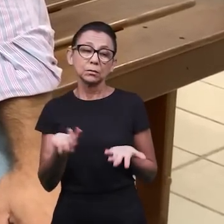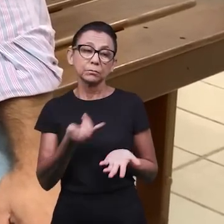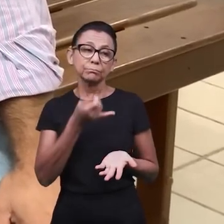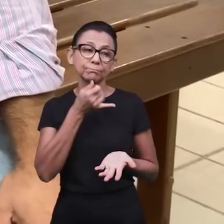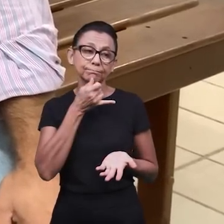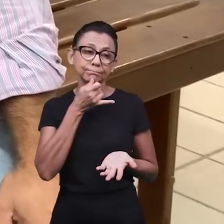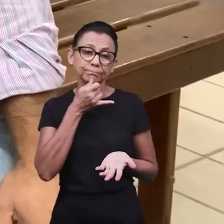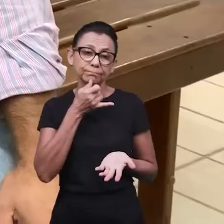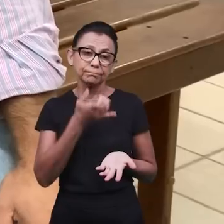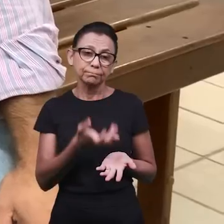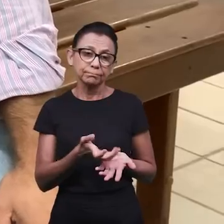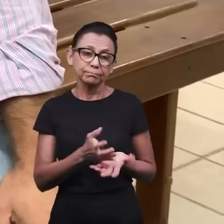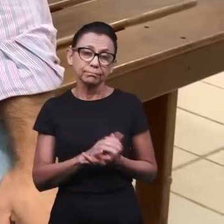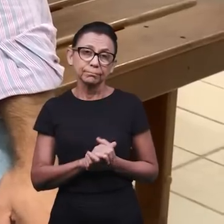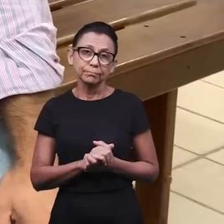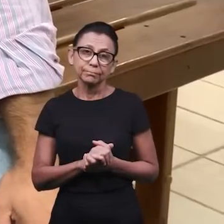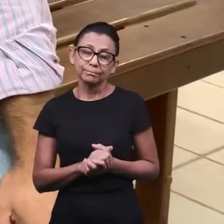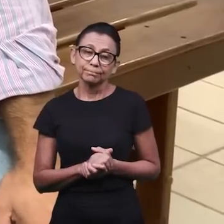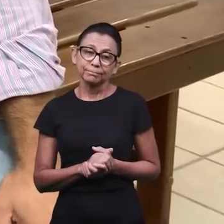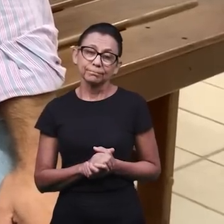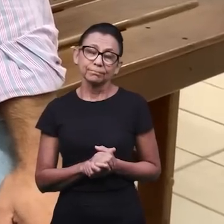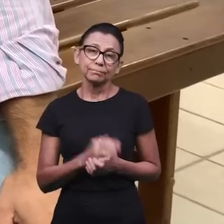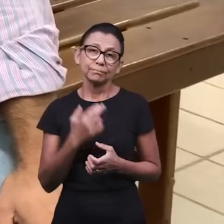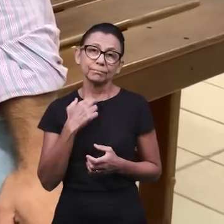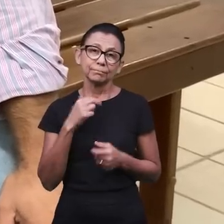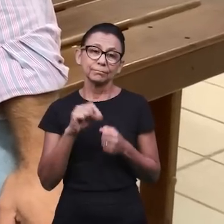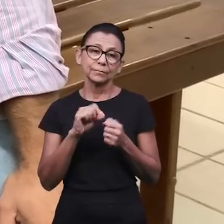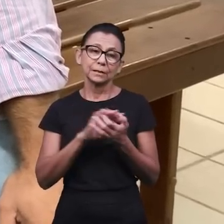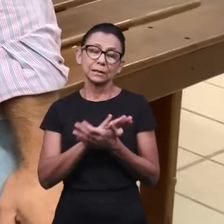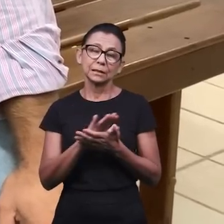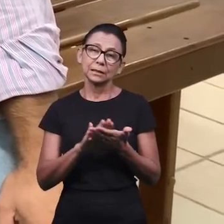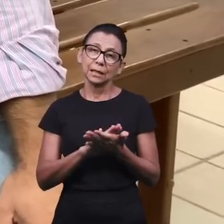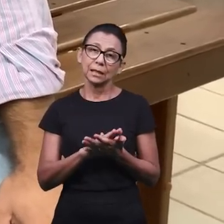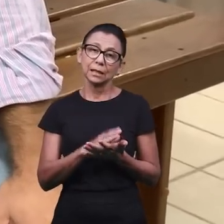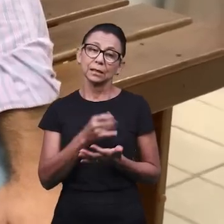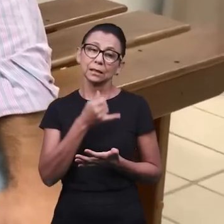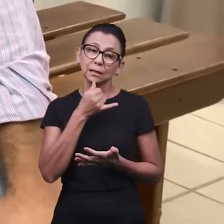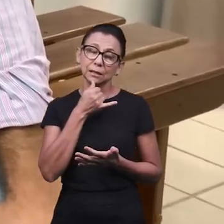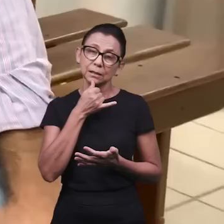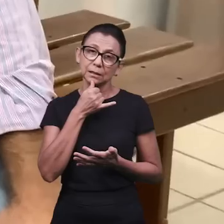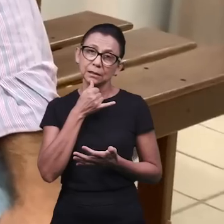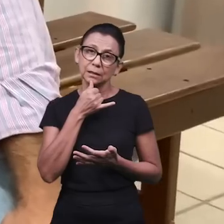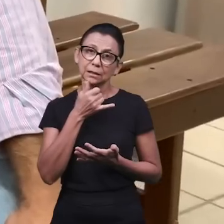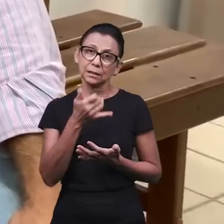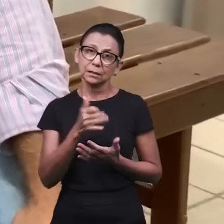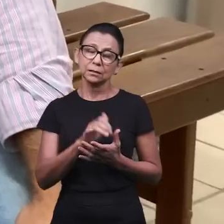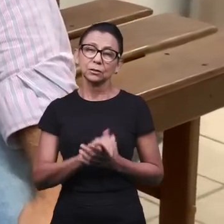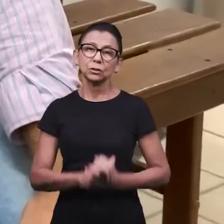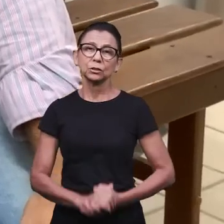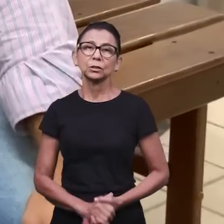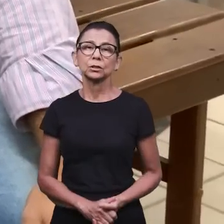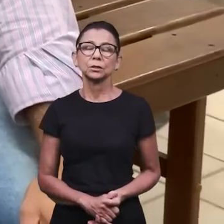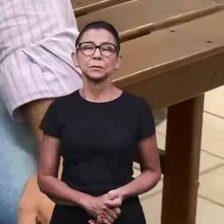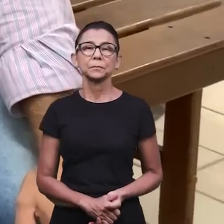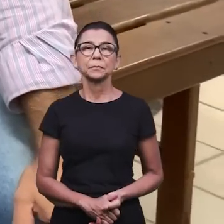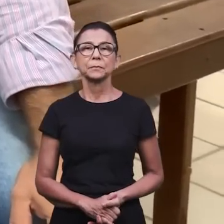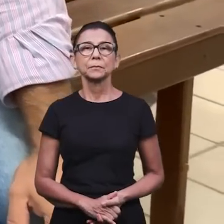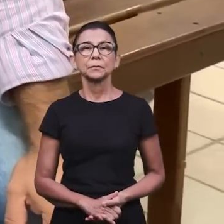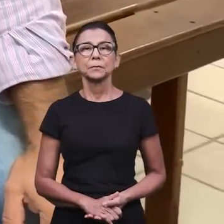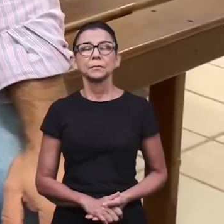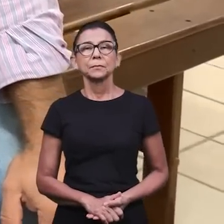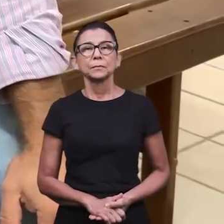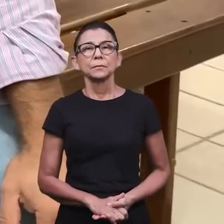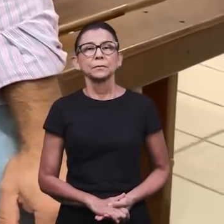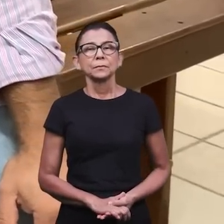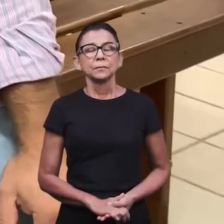está aberto. Não tenho o que fazer. Eu lamento muito. Vou te pedir para que tu desça até o médico ecografista,